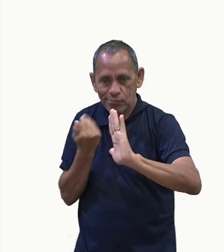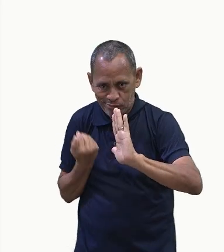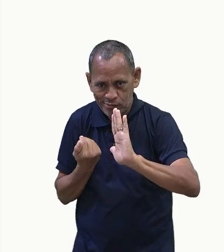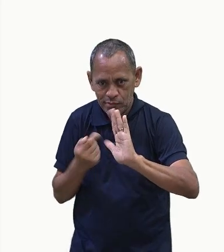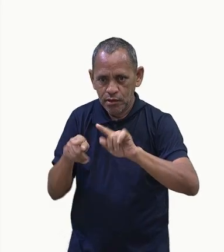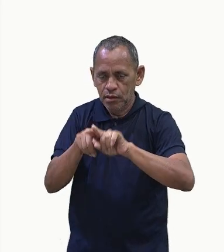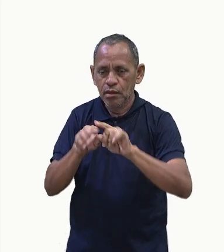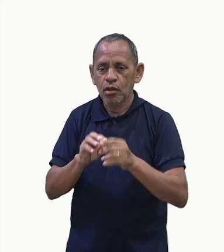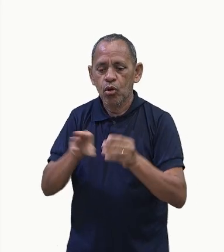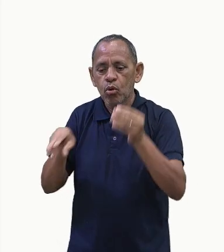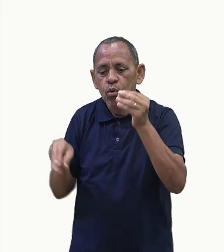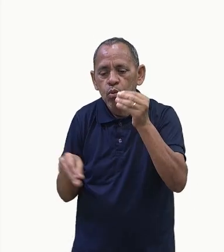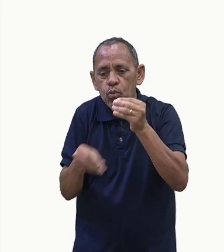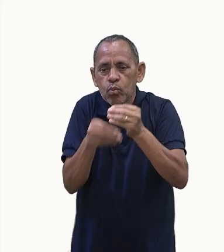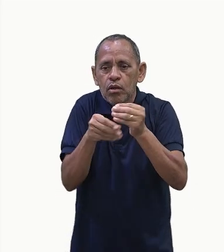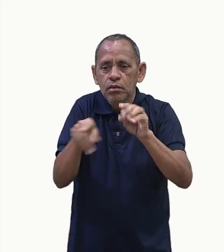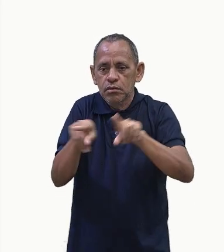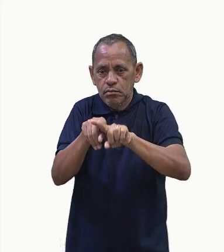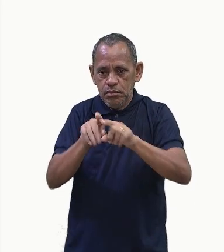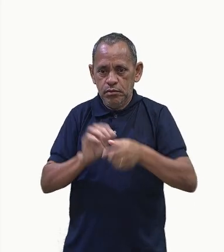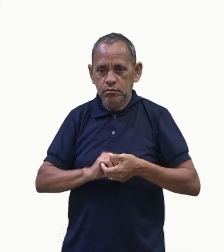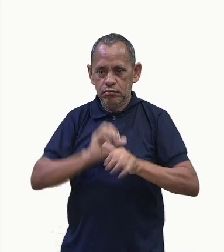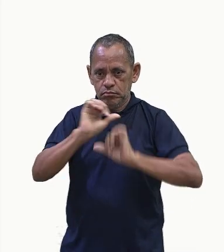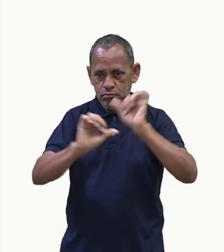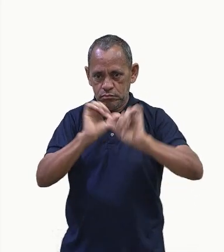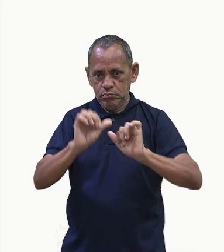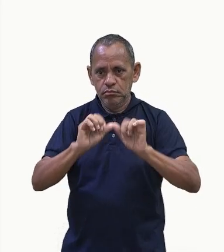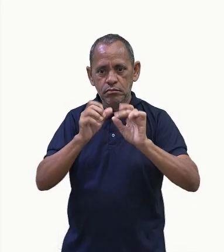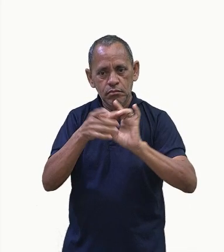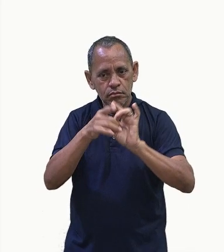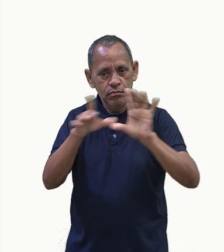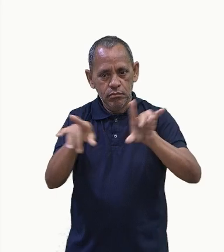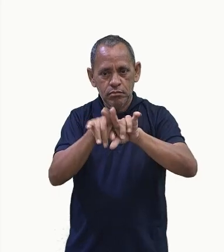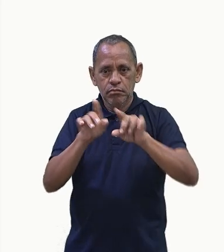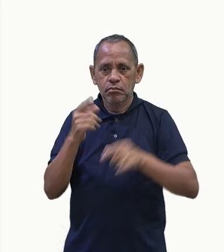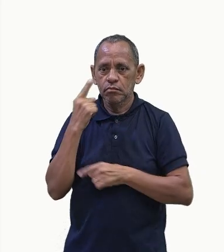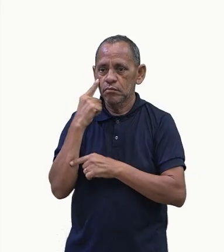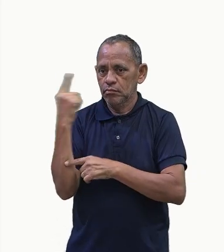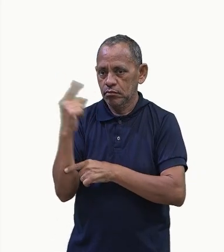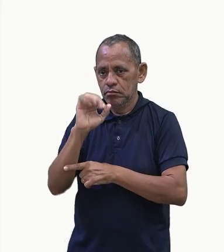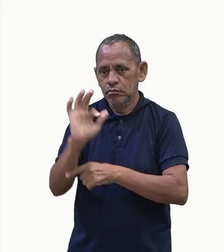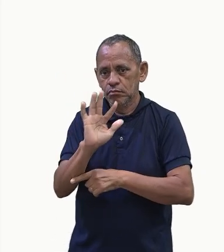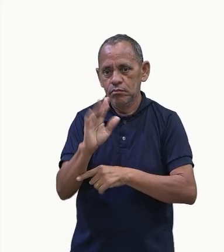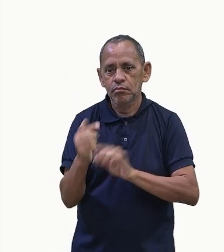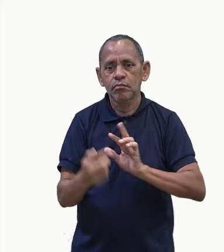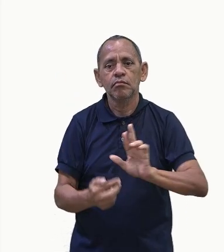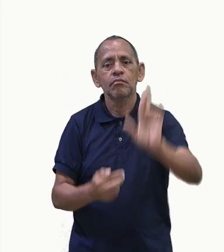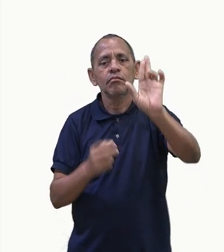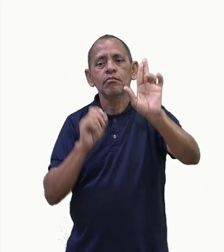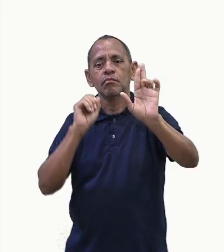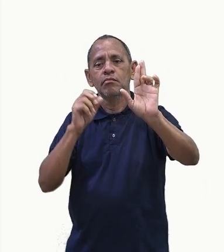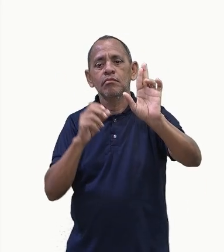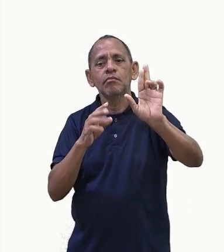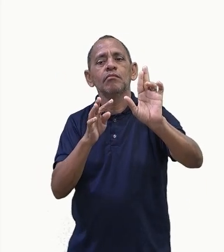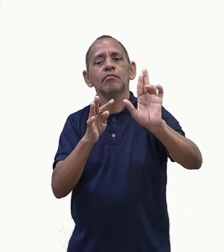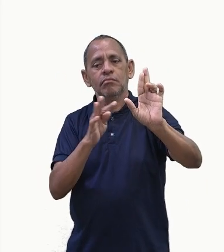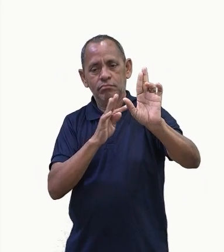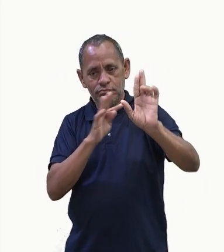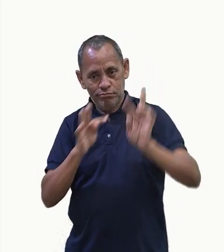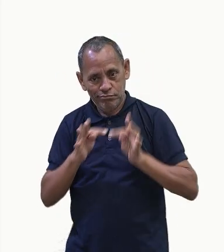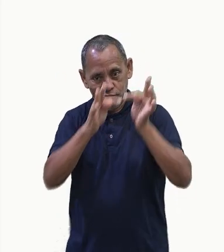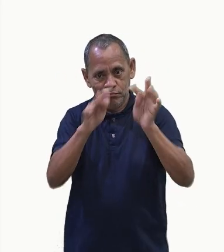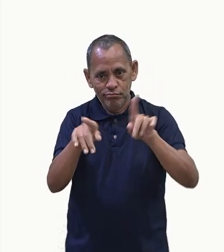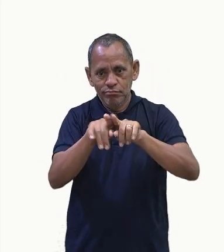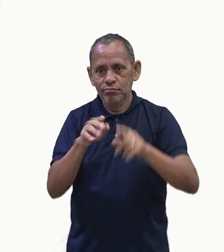fazer aí, né, essa modificação. Vamos ver aqui, então, uma imagem representando essa tecnologia, que ela